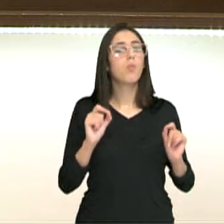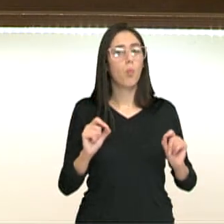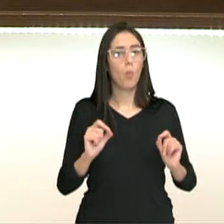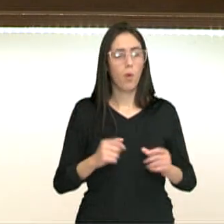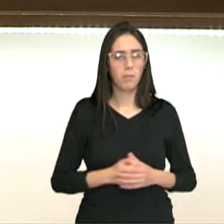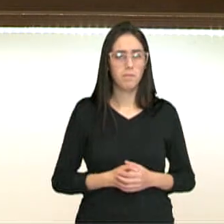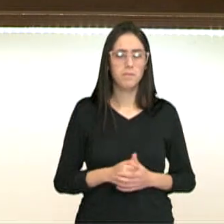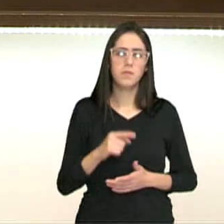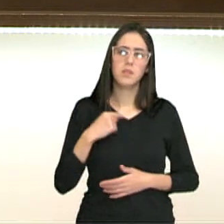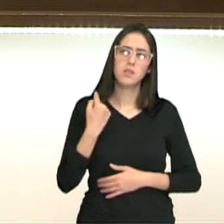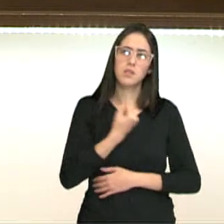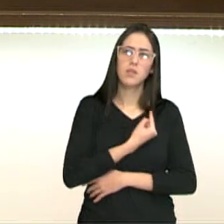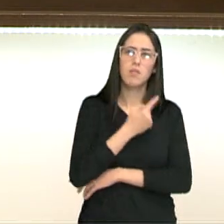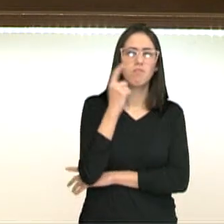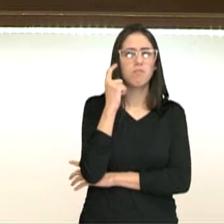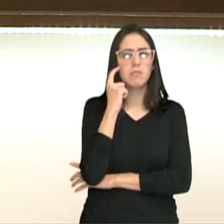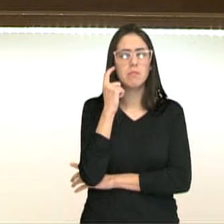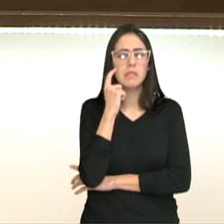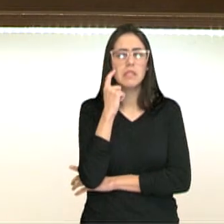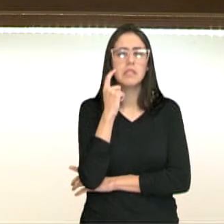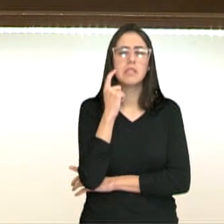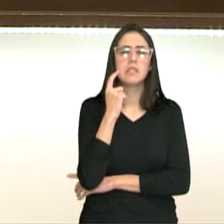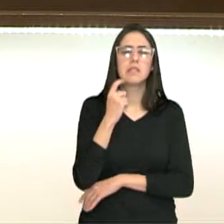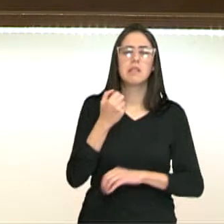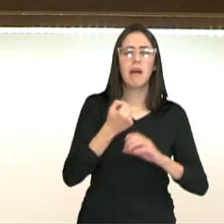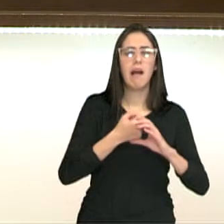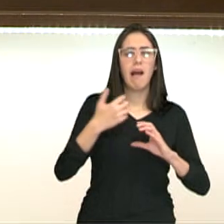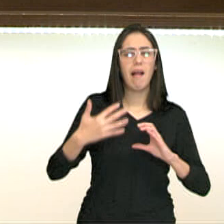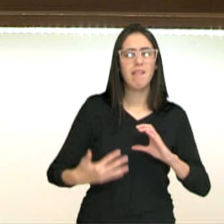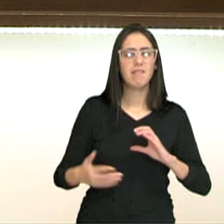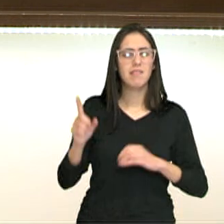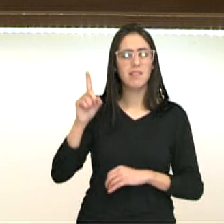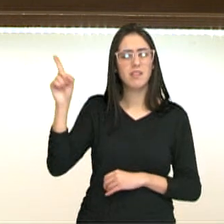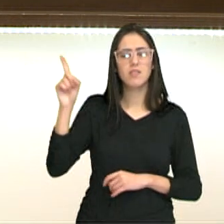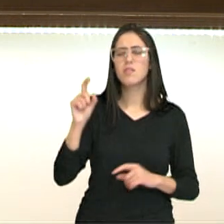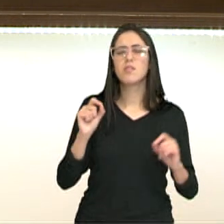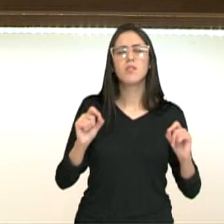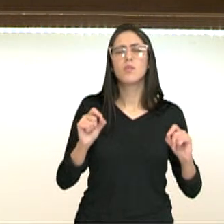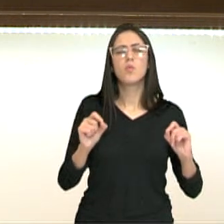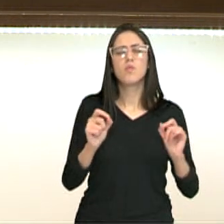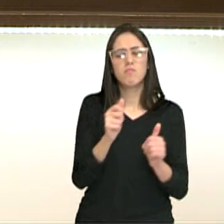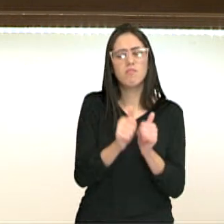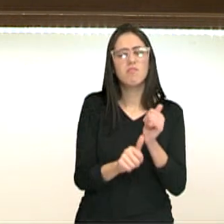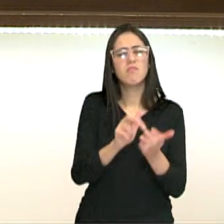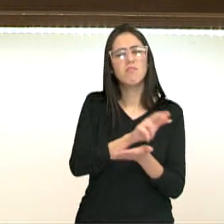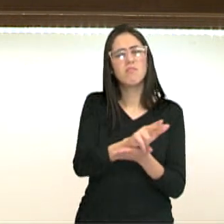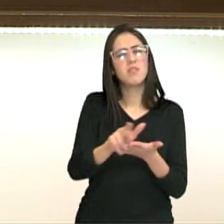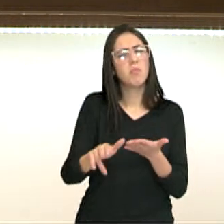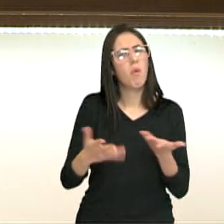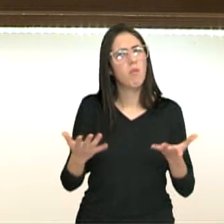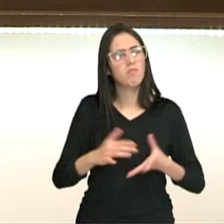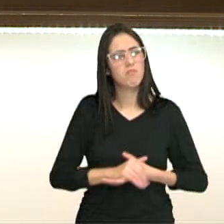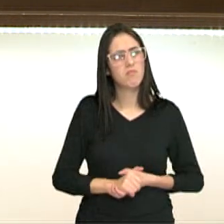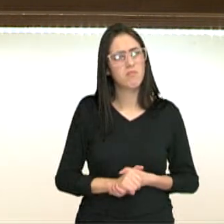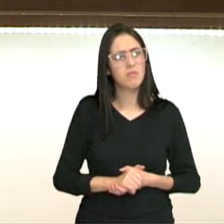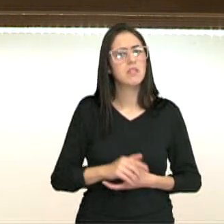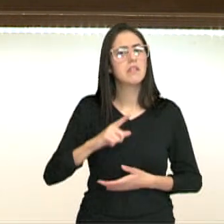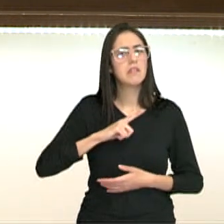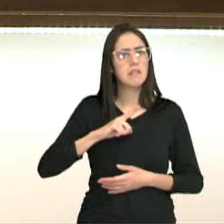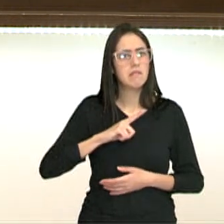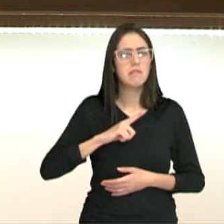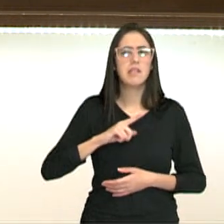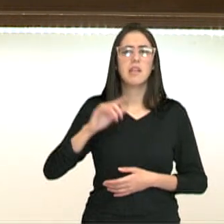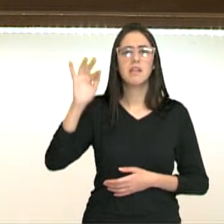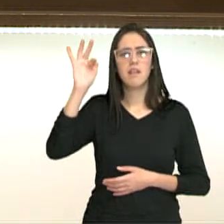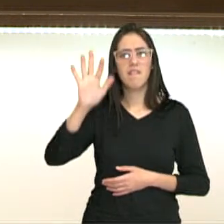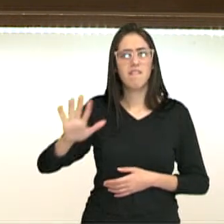nós pensarmos lá nas características, o que faz uma modalidade ser considerada esporte? Federações e